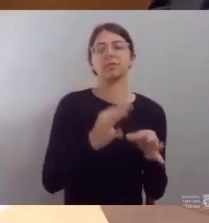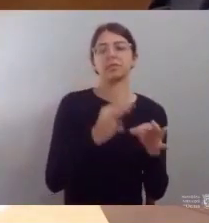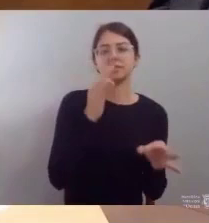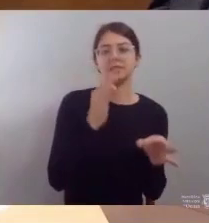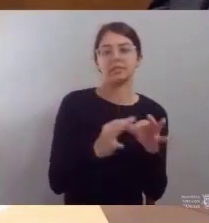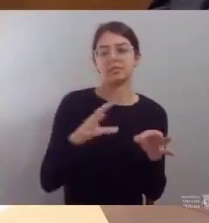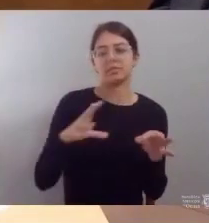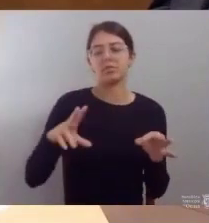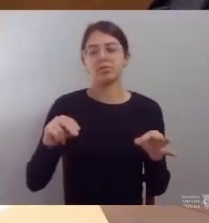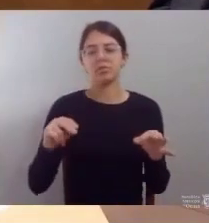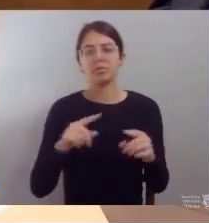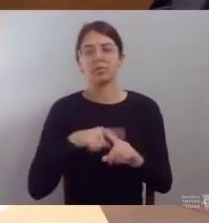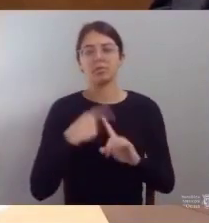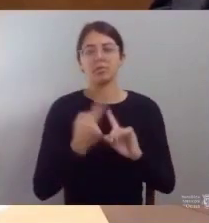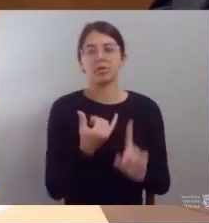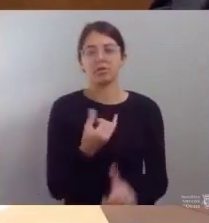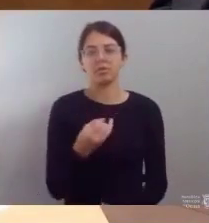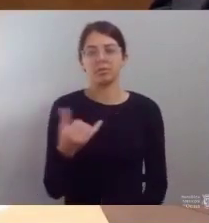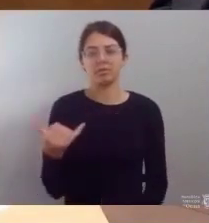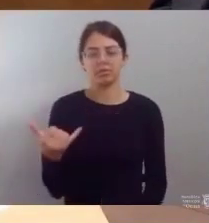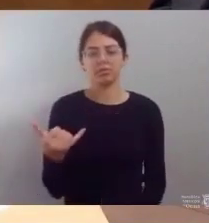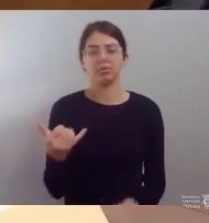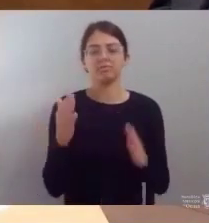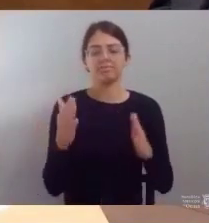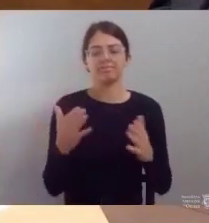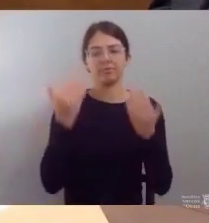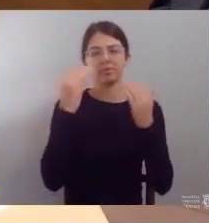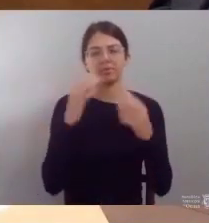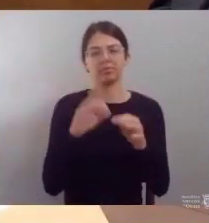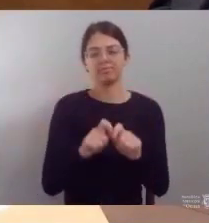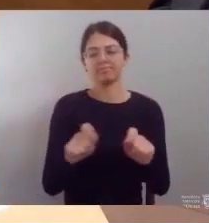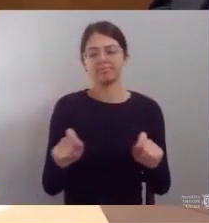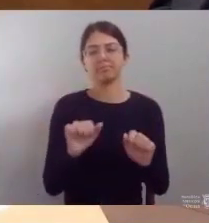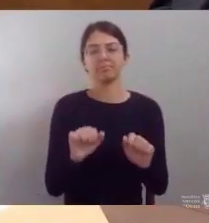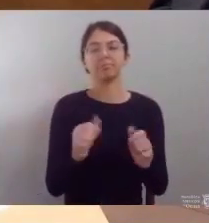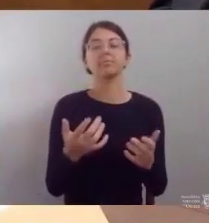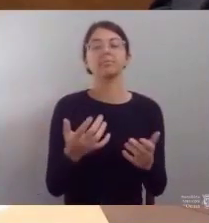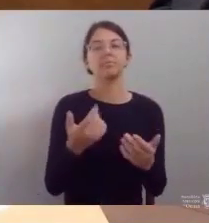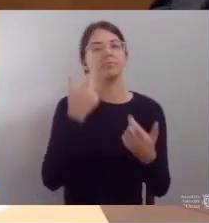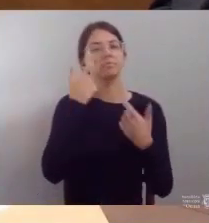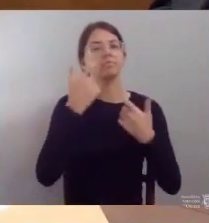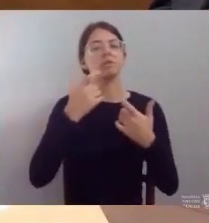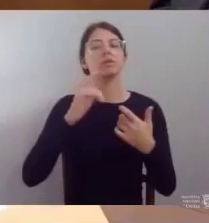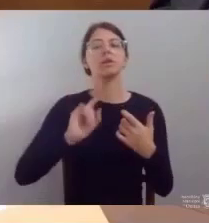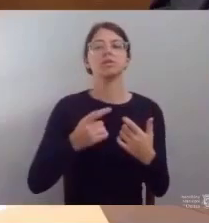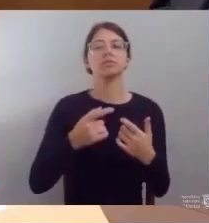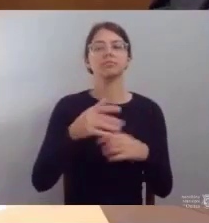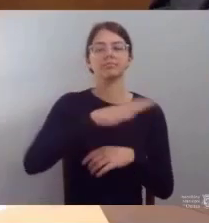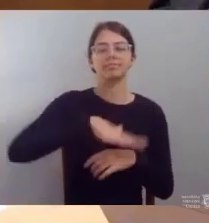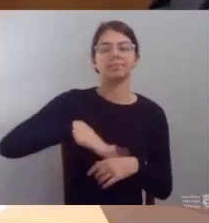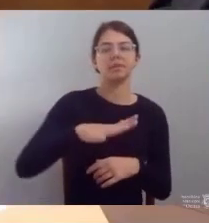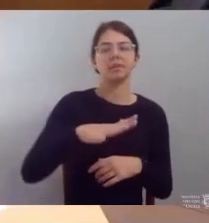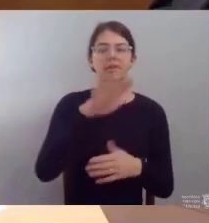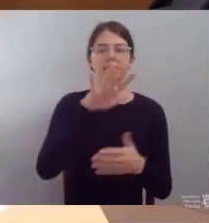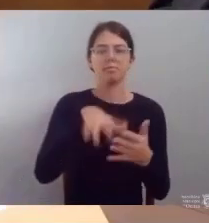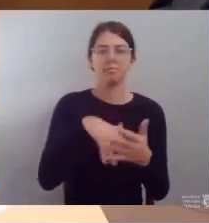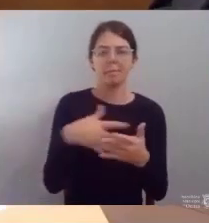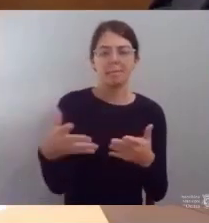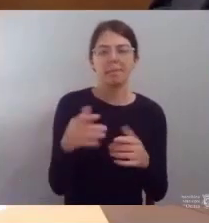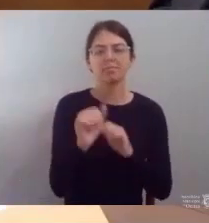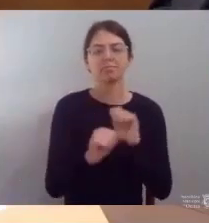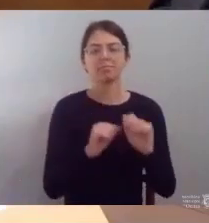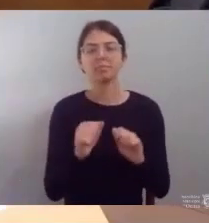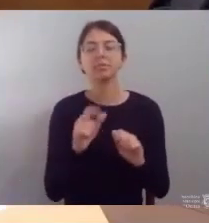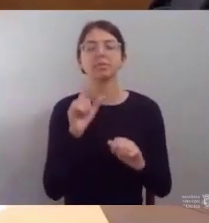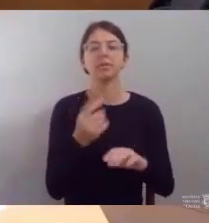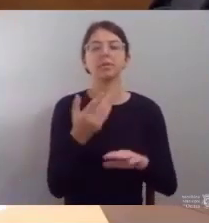ano. Merece-nos especial destaque a informação relativa ao ordenamento do território e planeamento urbano e às obras